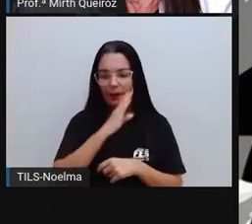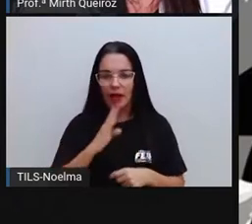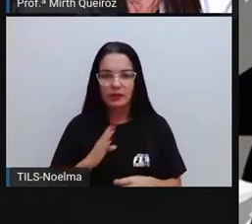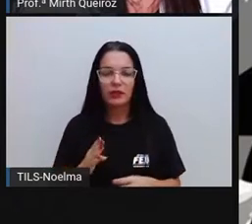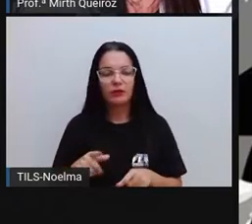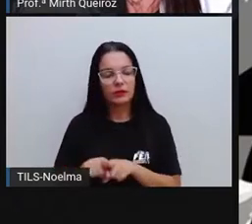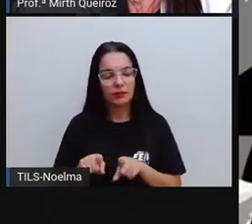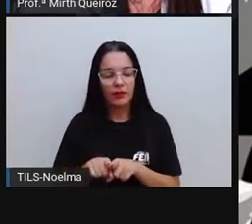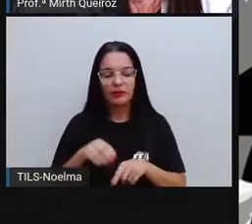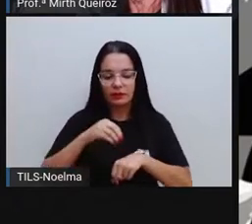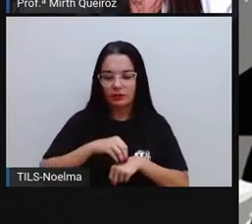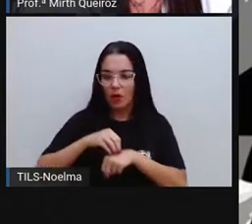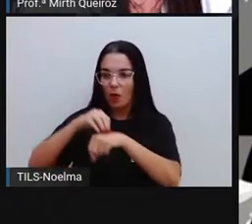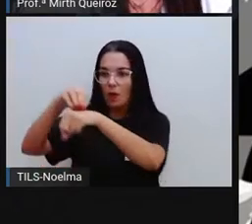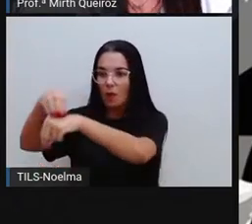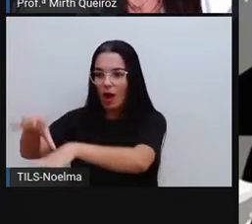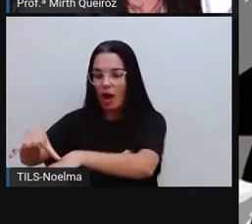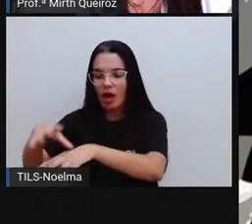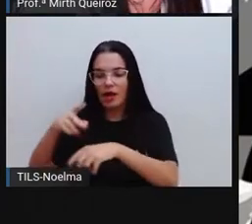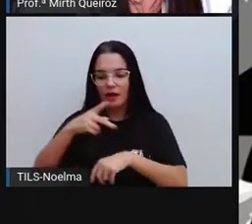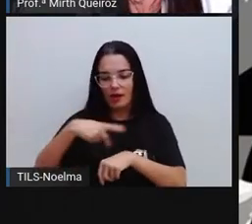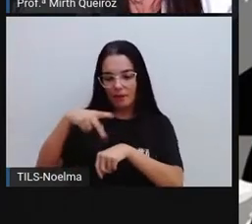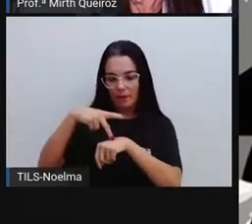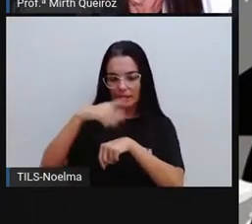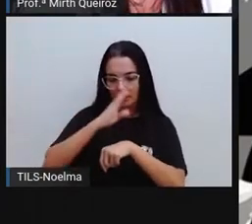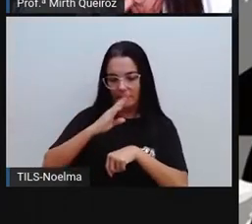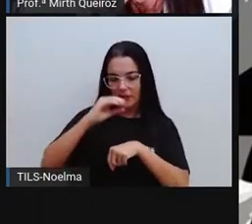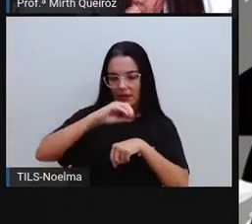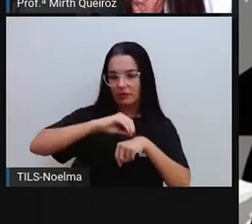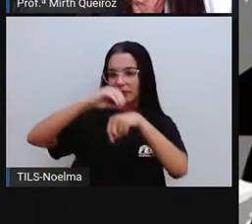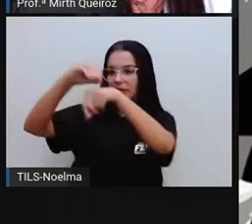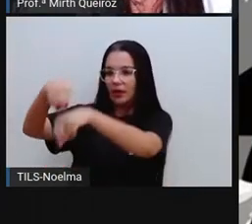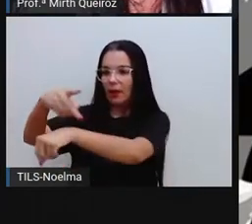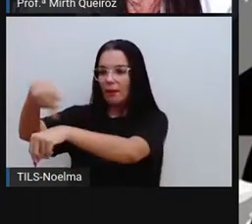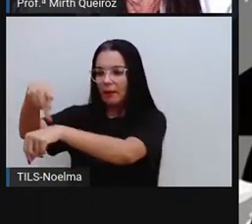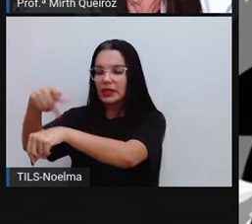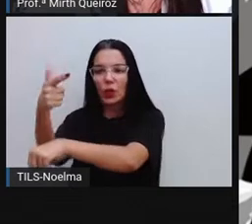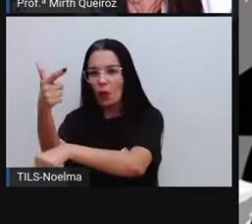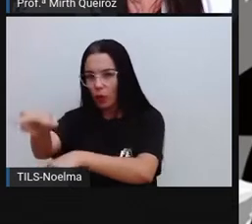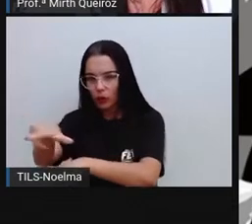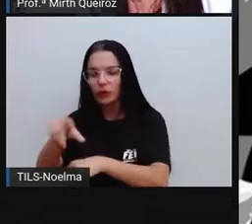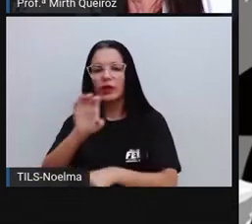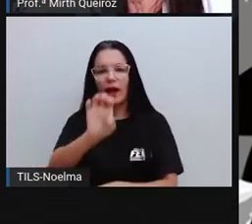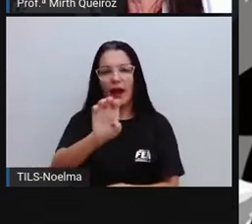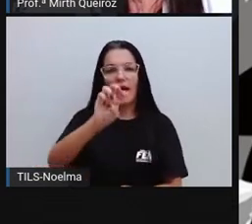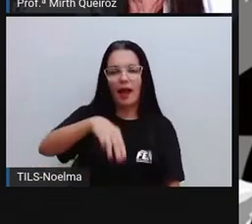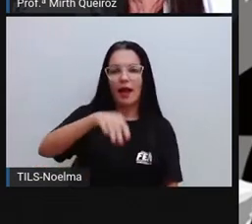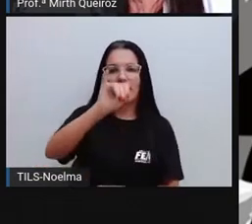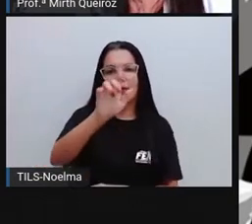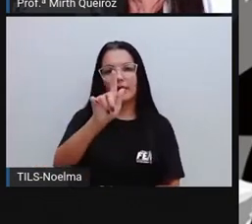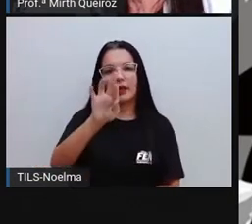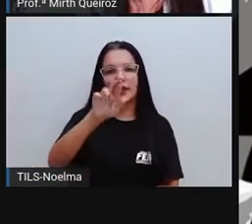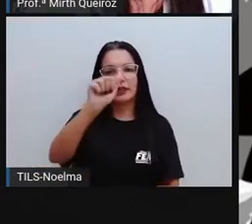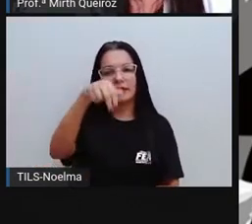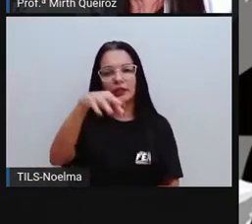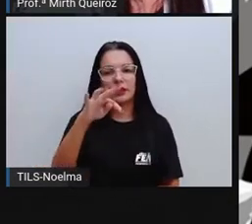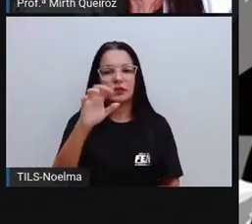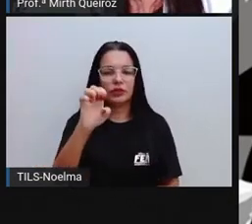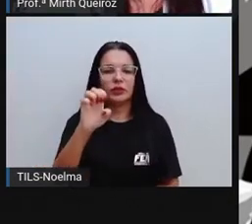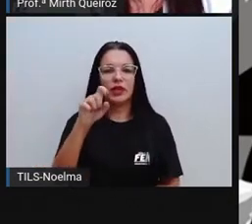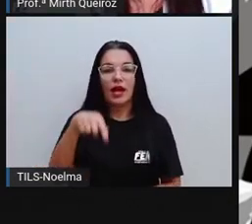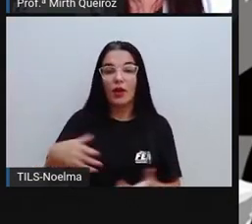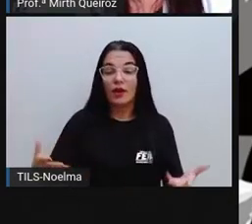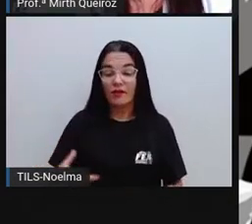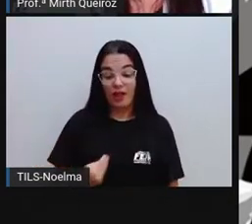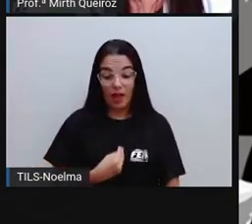de emigração. Então, essas pessoas se chamam emigrantes com E, certo? E hoje nós vamos falar sobre a vida de imigrantes